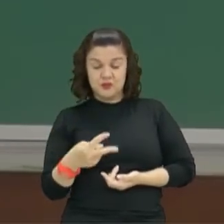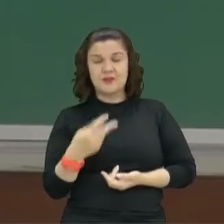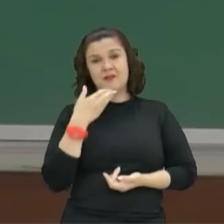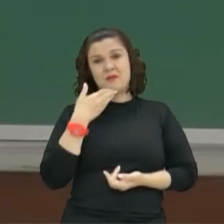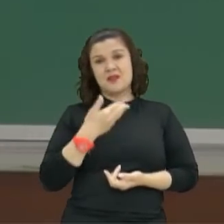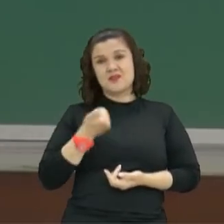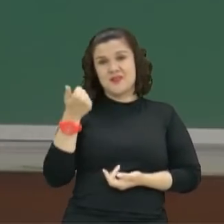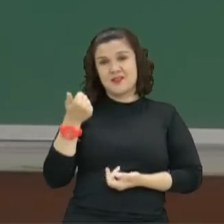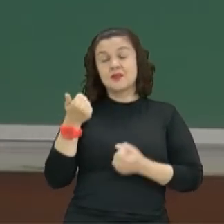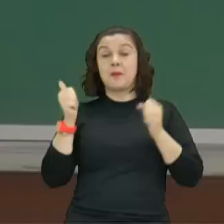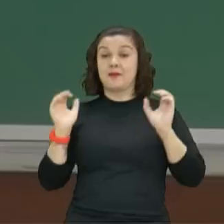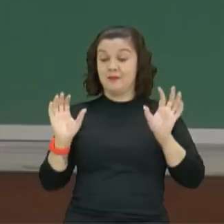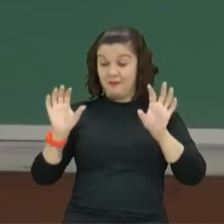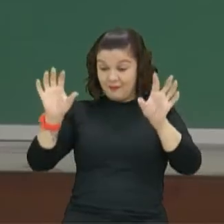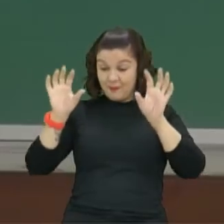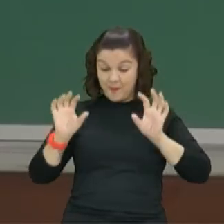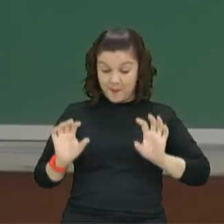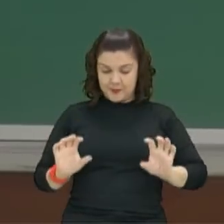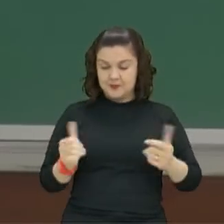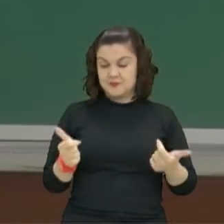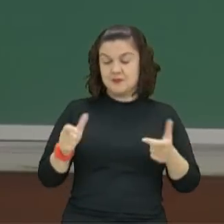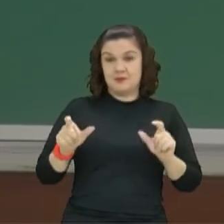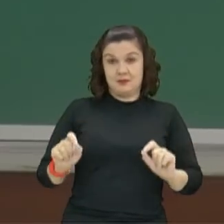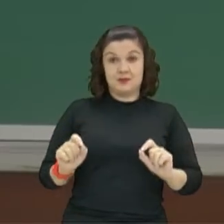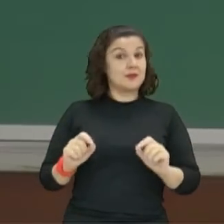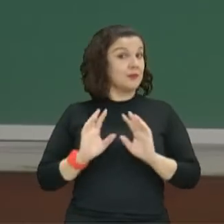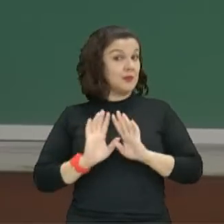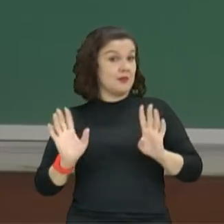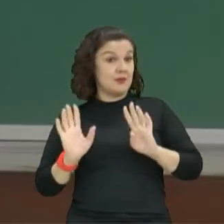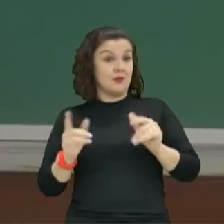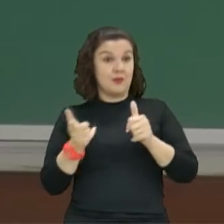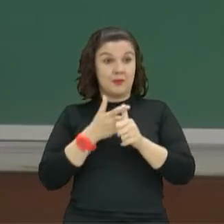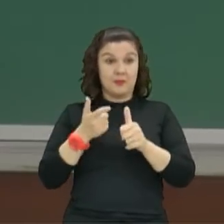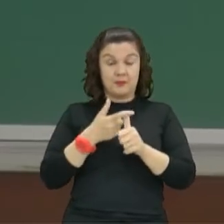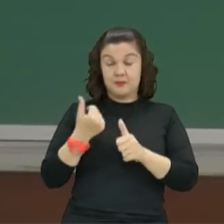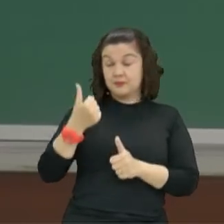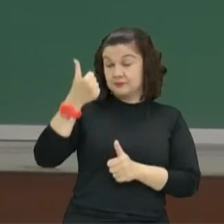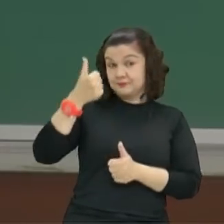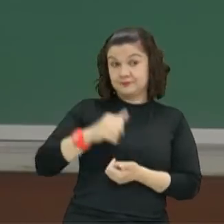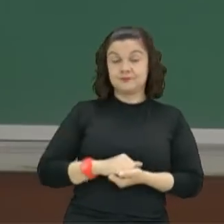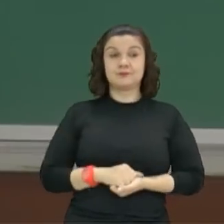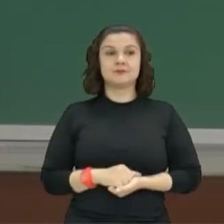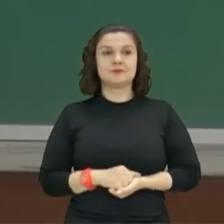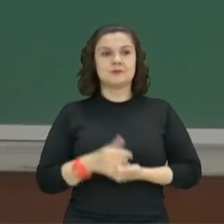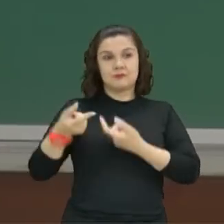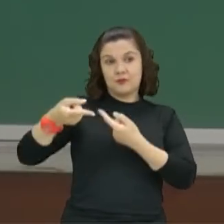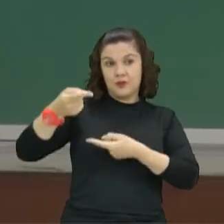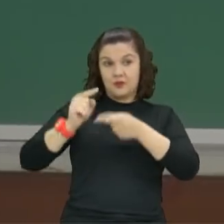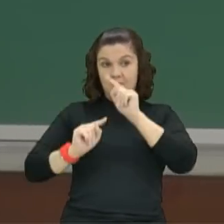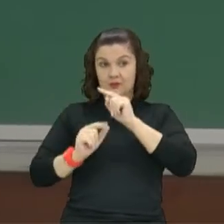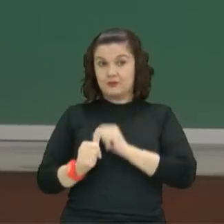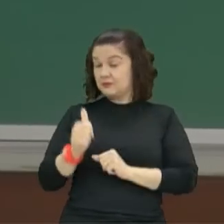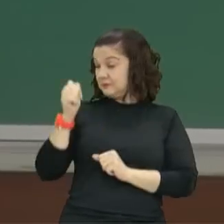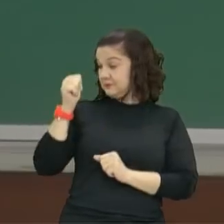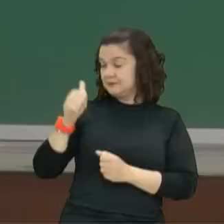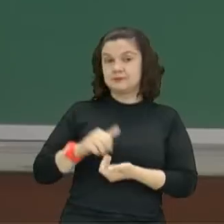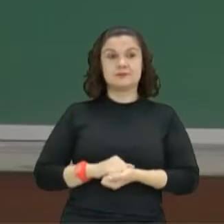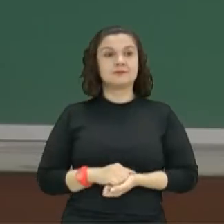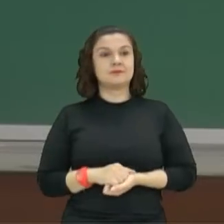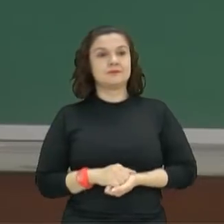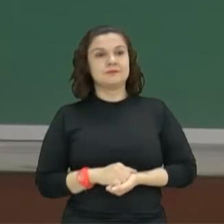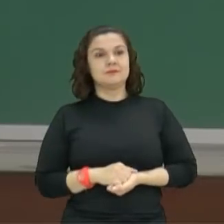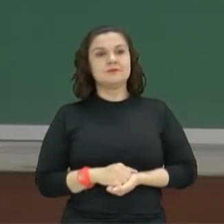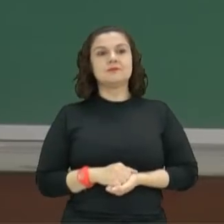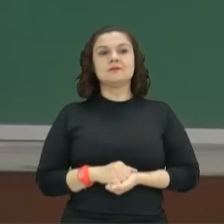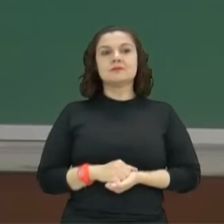Então, e eles estão na base 10. Então, eu pego esse primeiro, coloco aqui, ó, log na base, já mudando a base, 2, 2x.